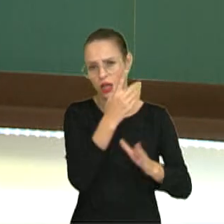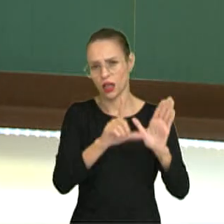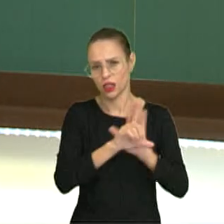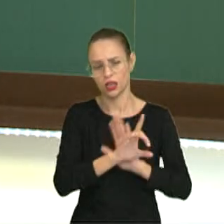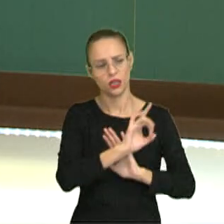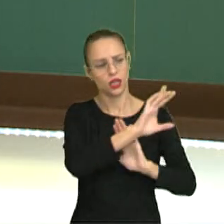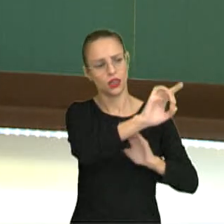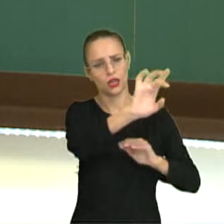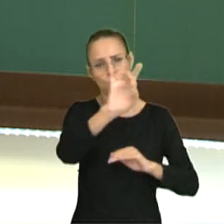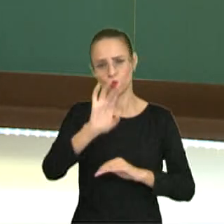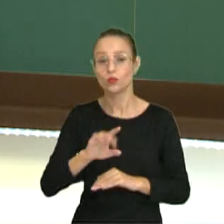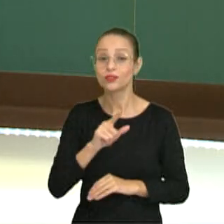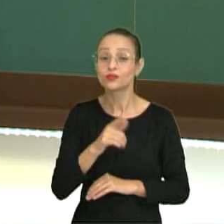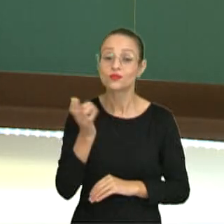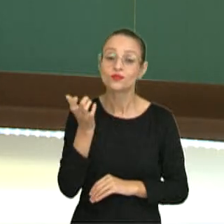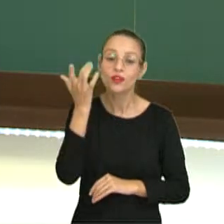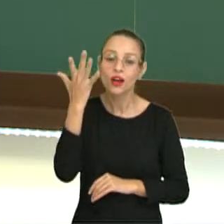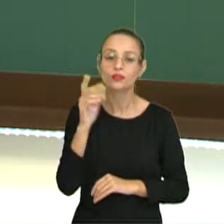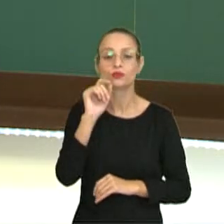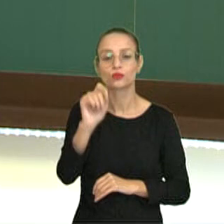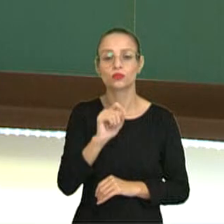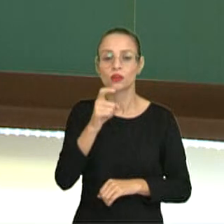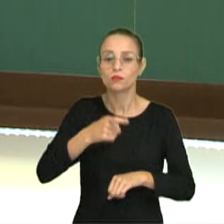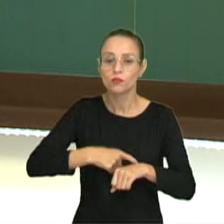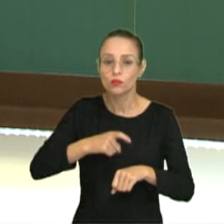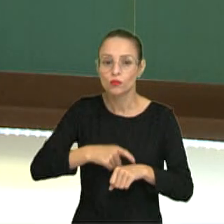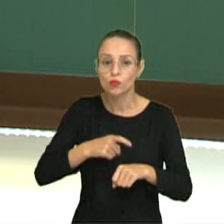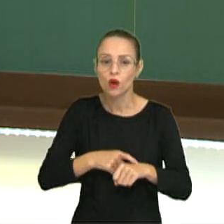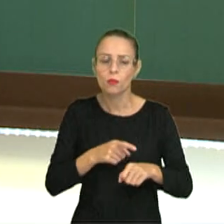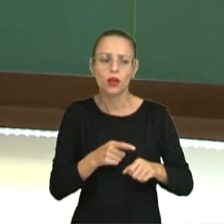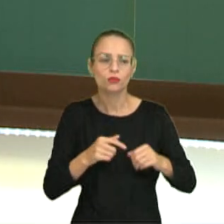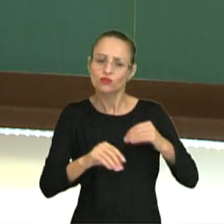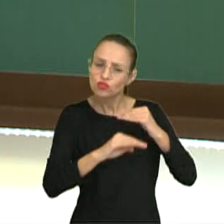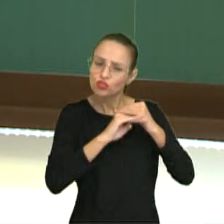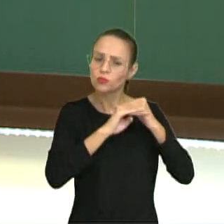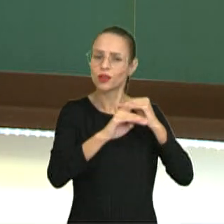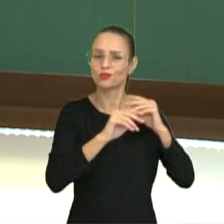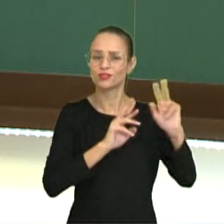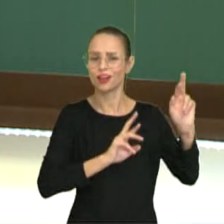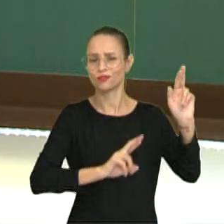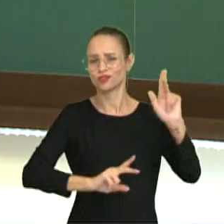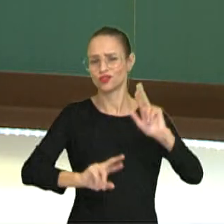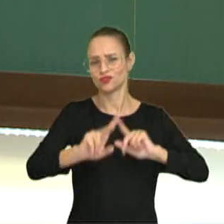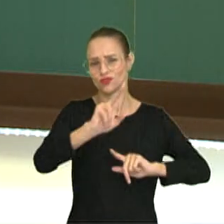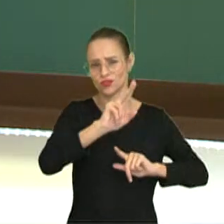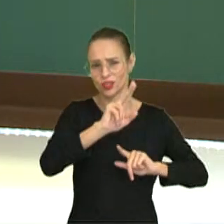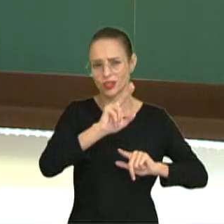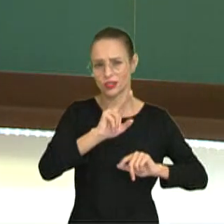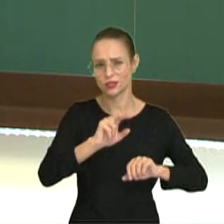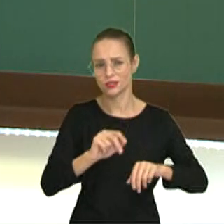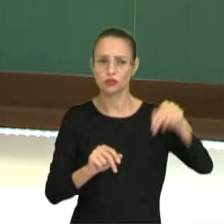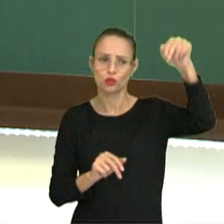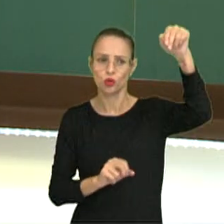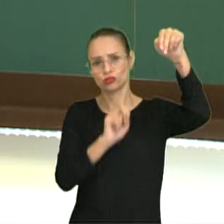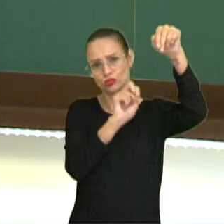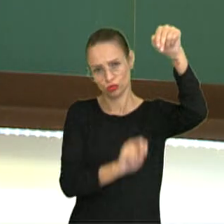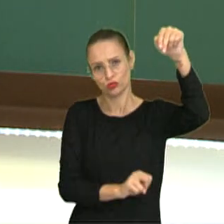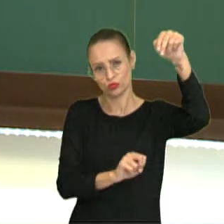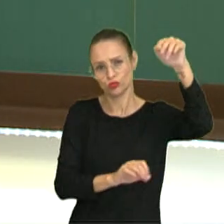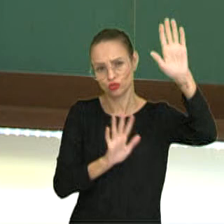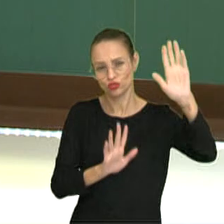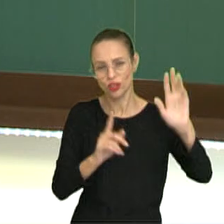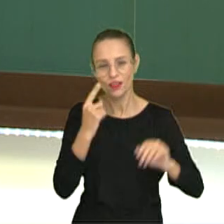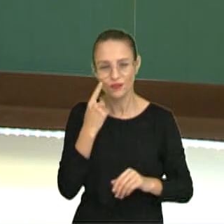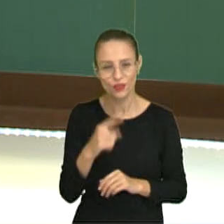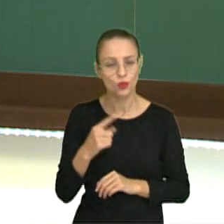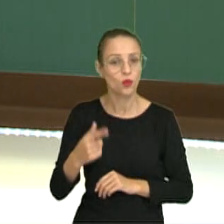Isso facilitaria no momento de, né, ter essa manutenção das diferenças entre um território e outro que a gente já tinha